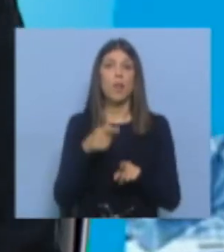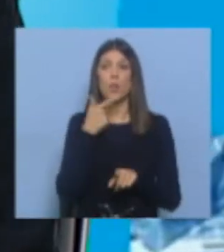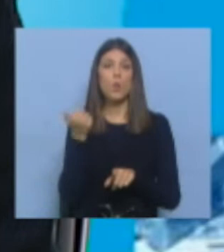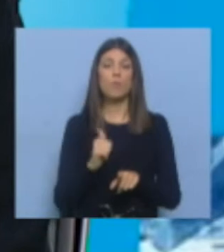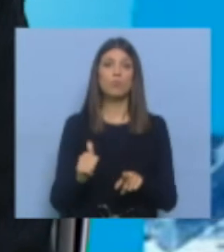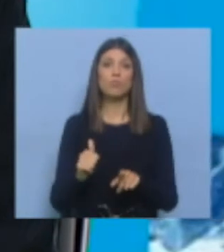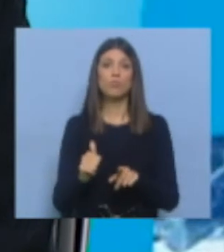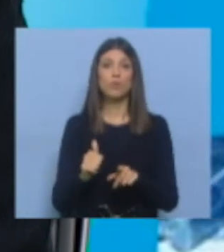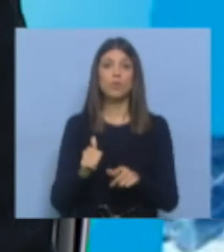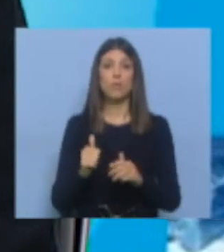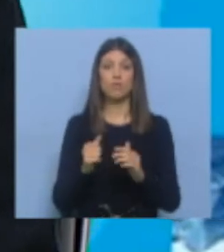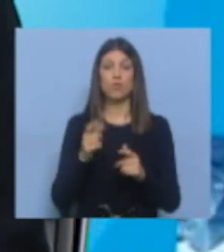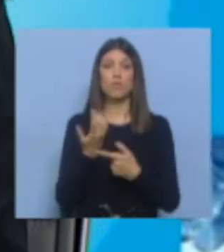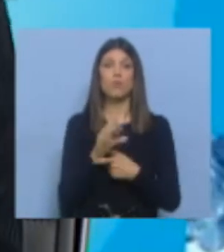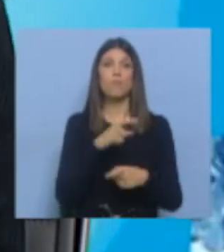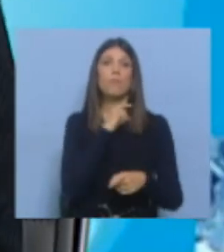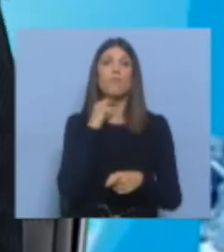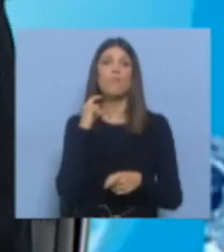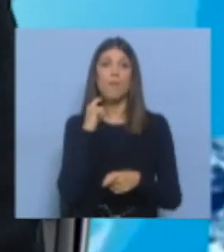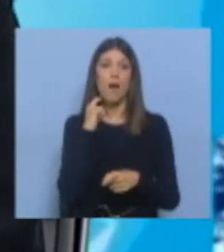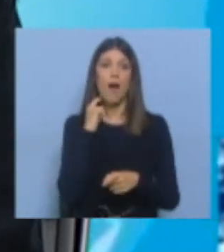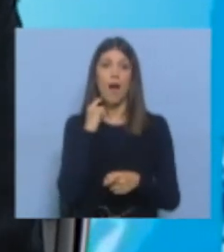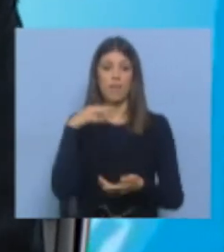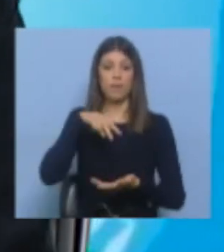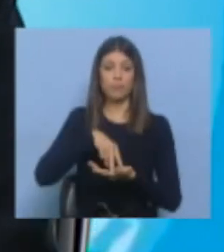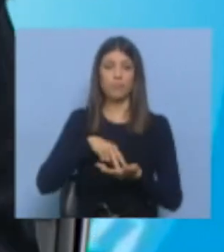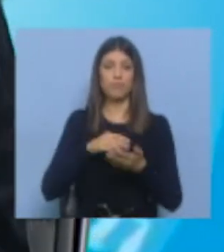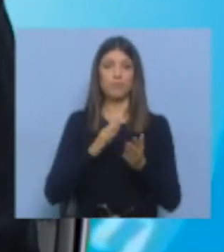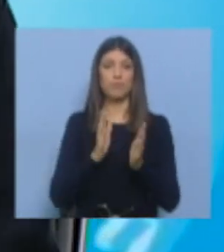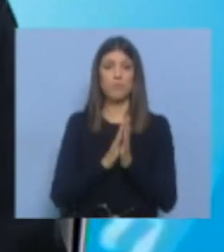sacerdote numa situação em que pode passar o vírus